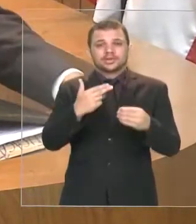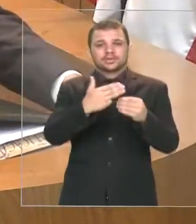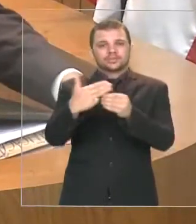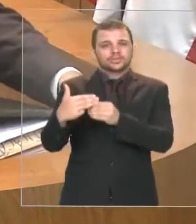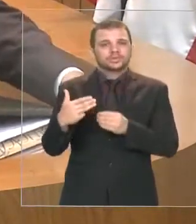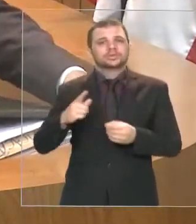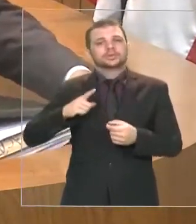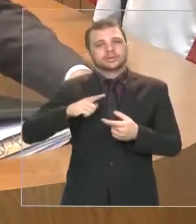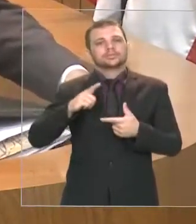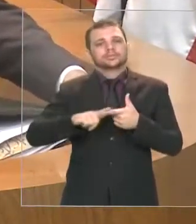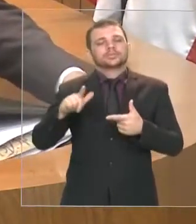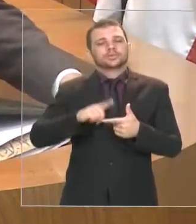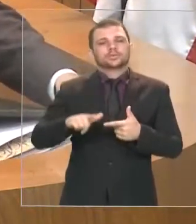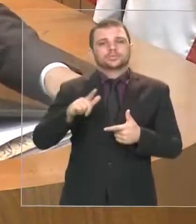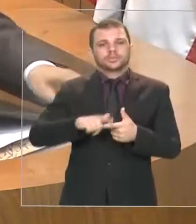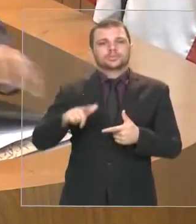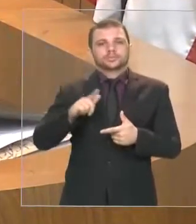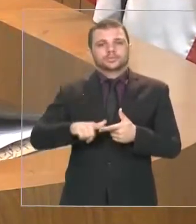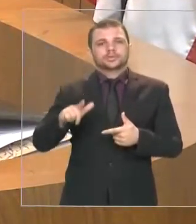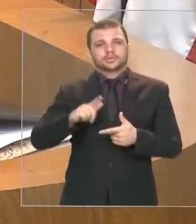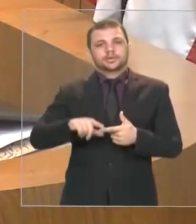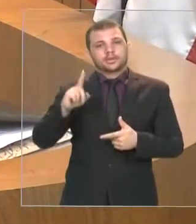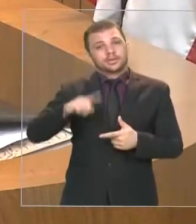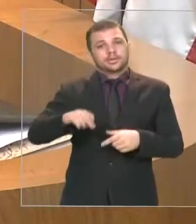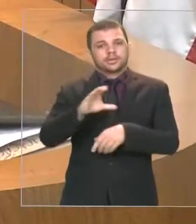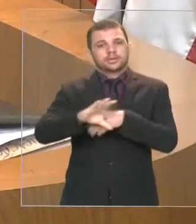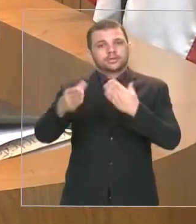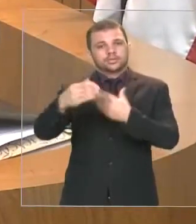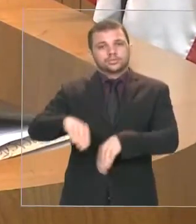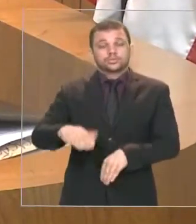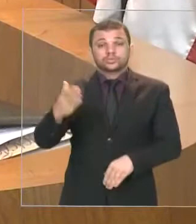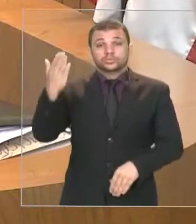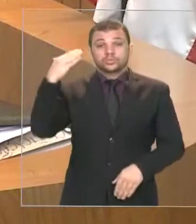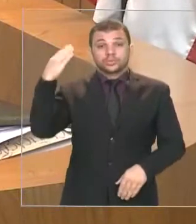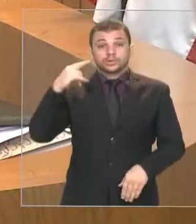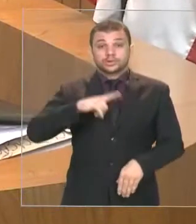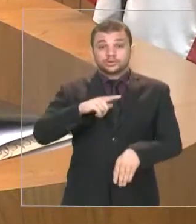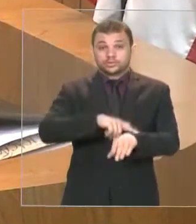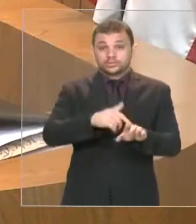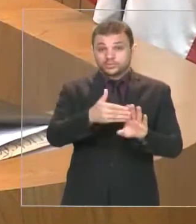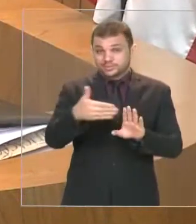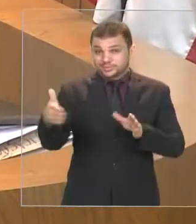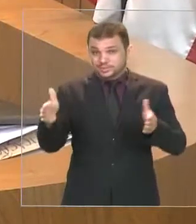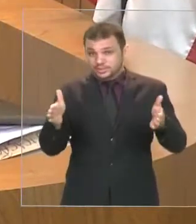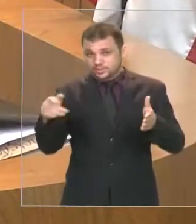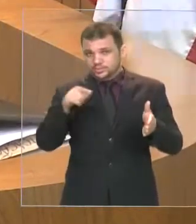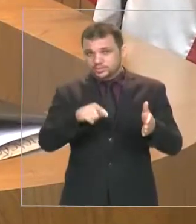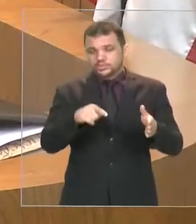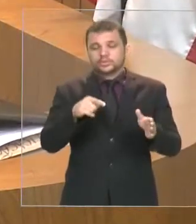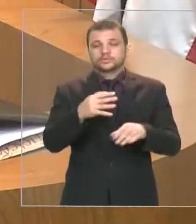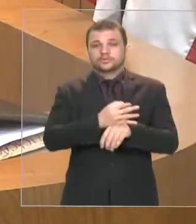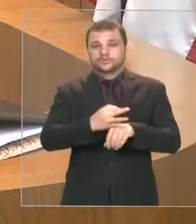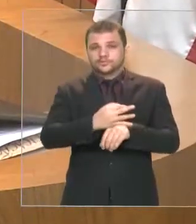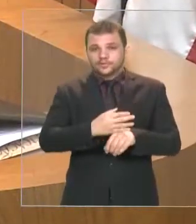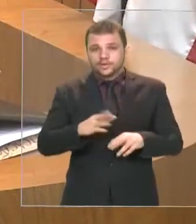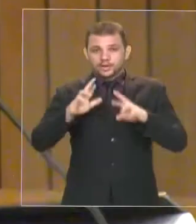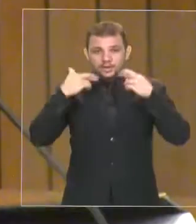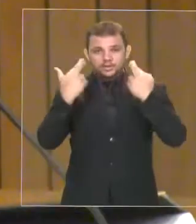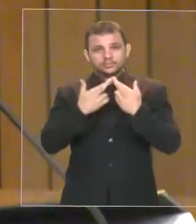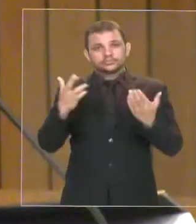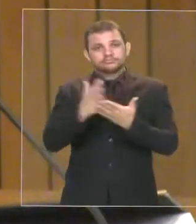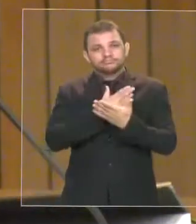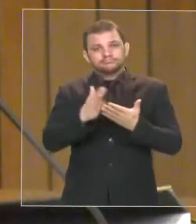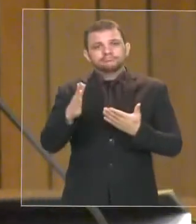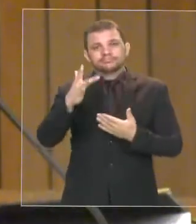nos reunimos com alguns aprovados desses concursos. Dentre eles, eu quero destacar uma reunião que